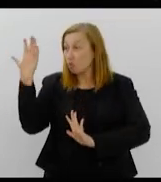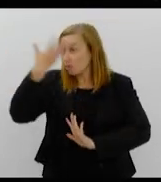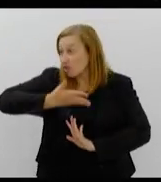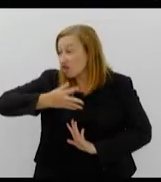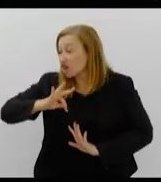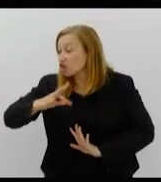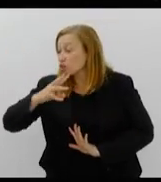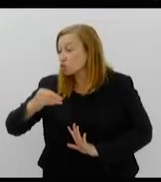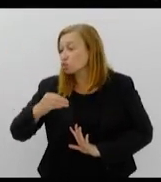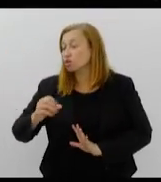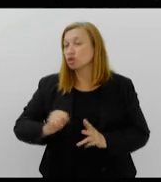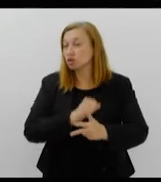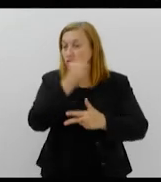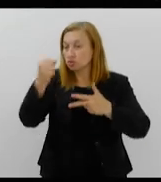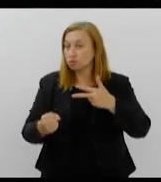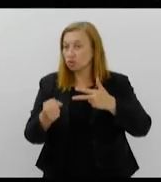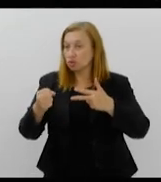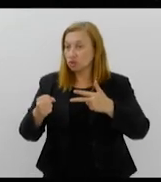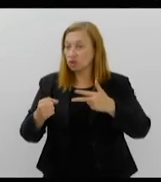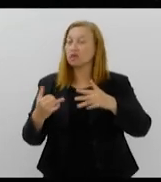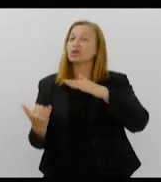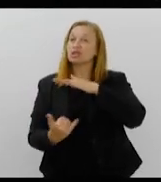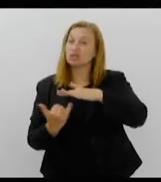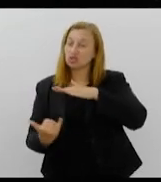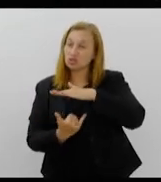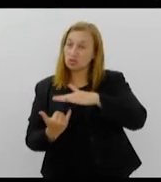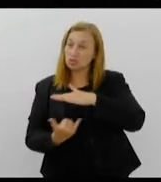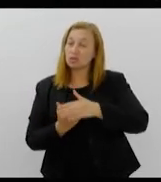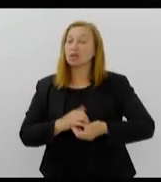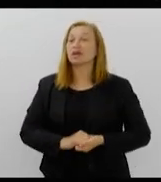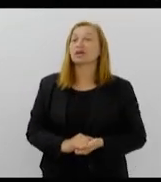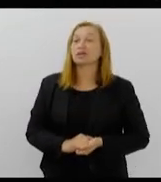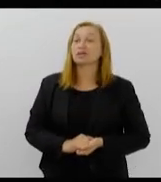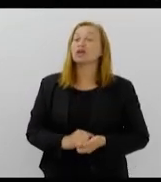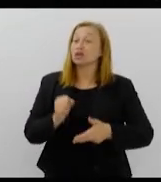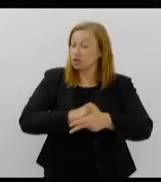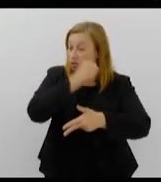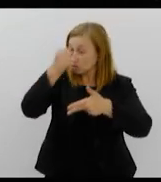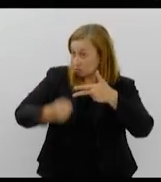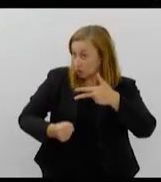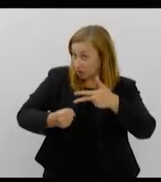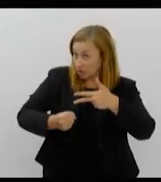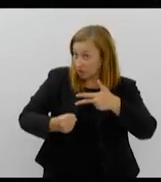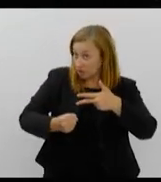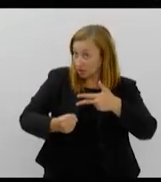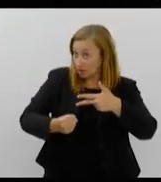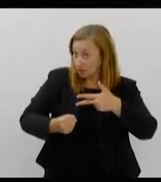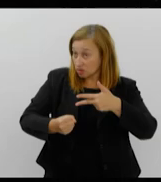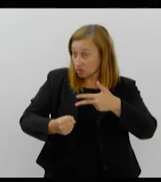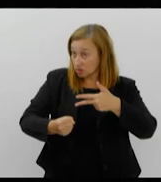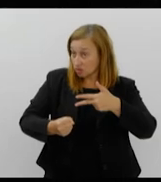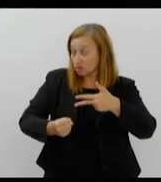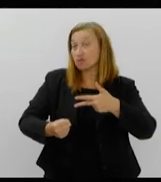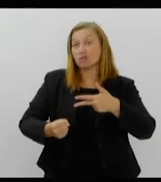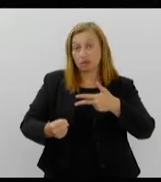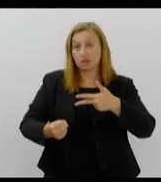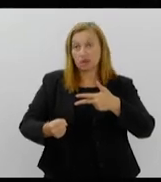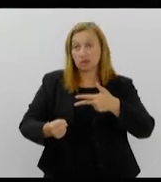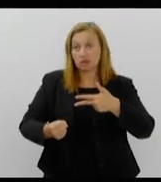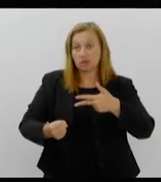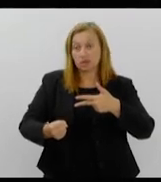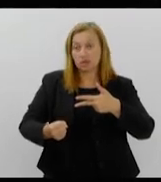poderes sejam institucionais, que os poderes tratem a